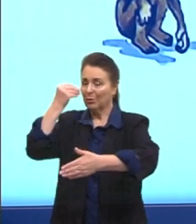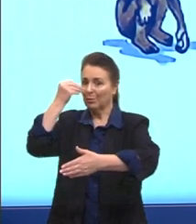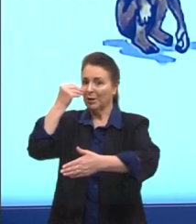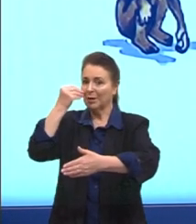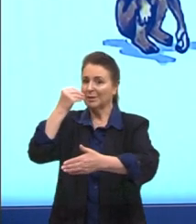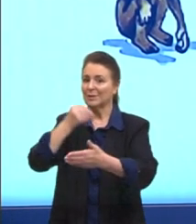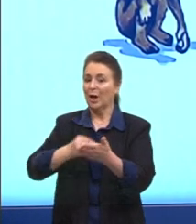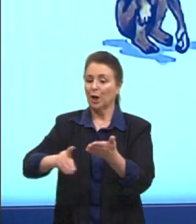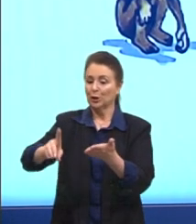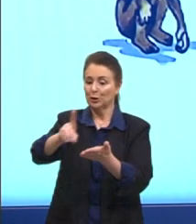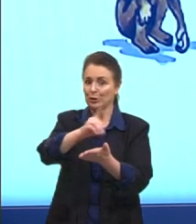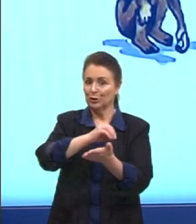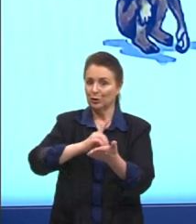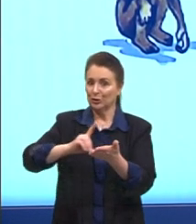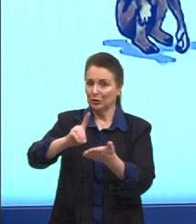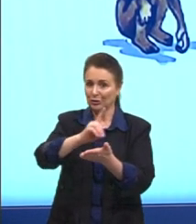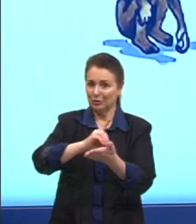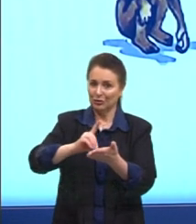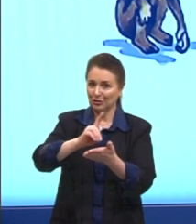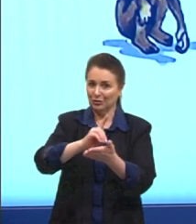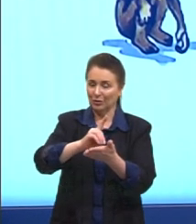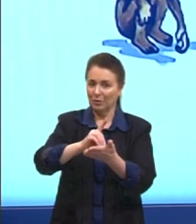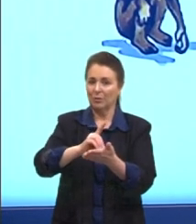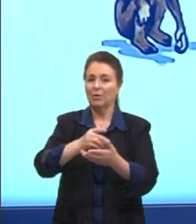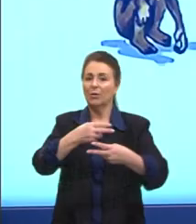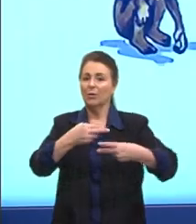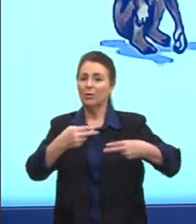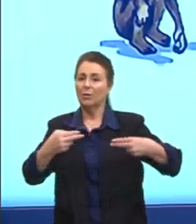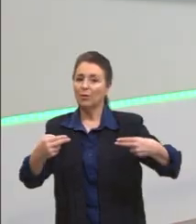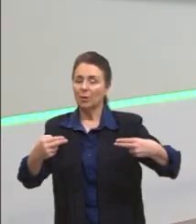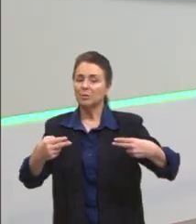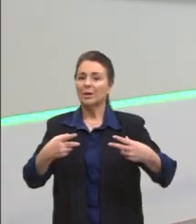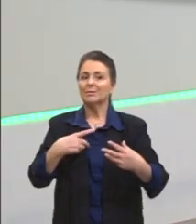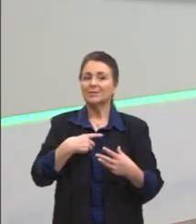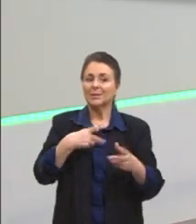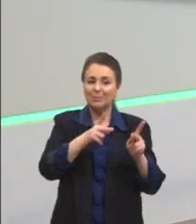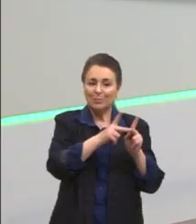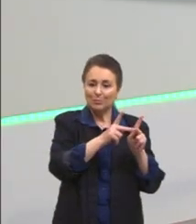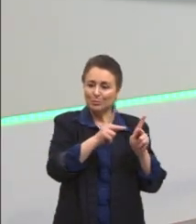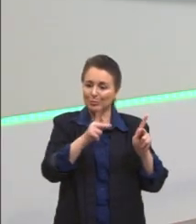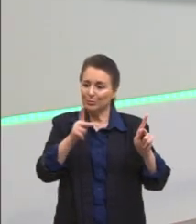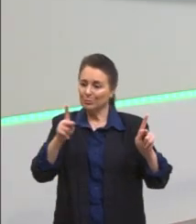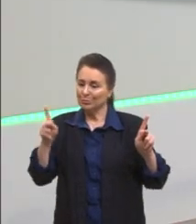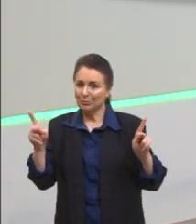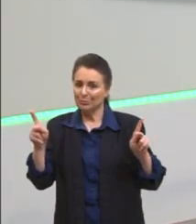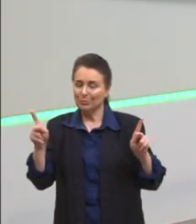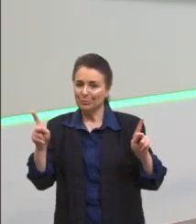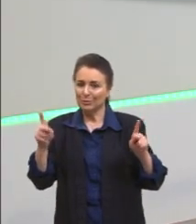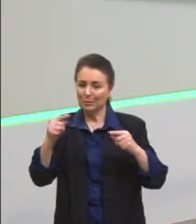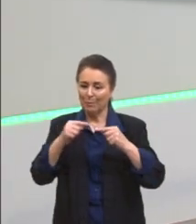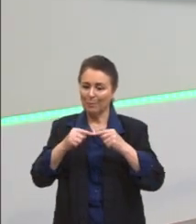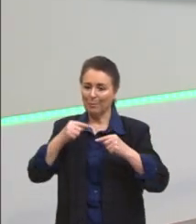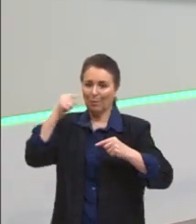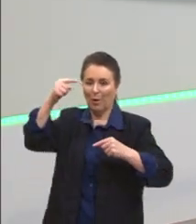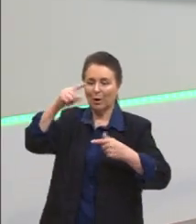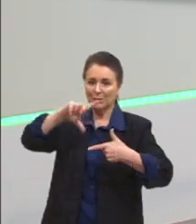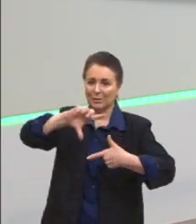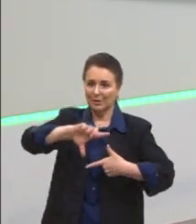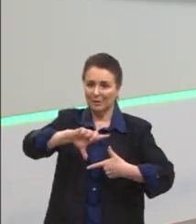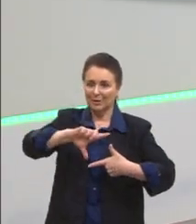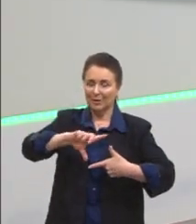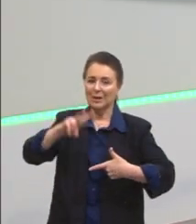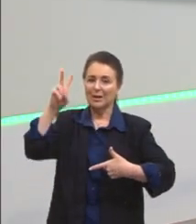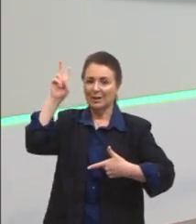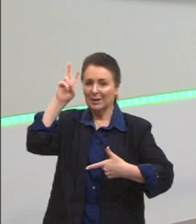então fatores elementos que perpassam esse momento da pós-modernidade aqui lembre muito bem né do senet